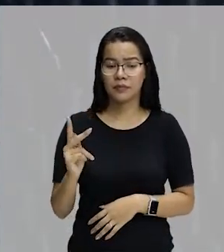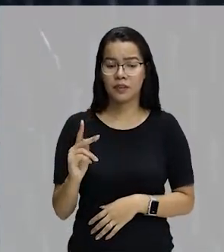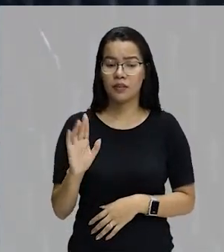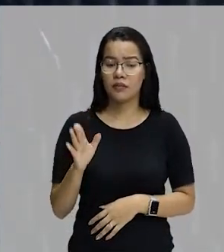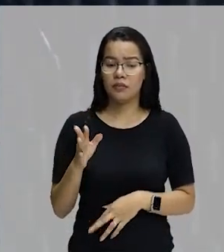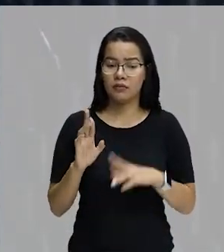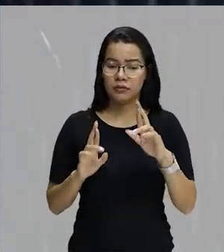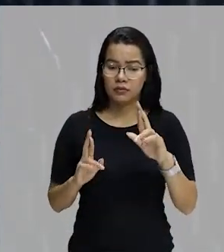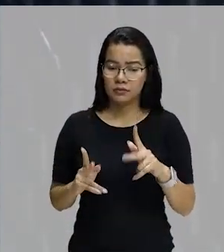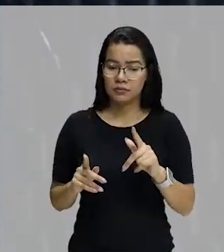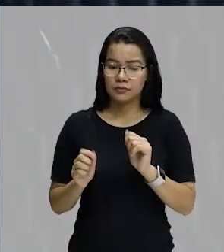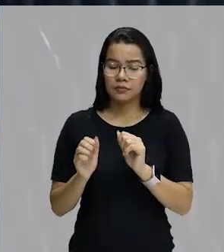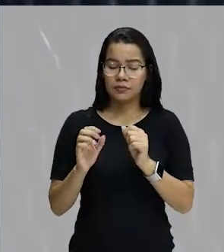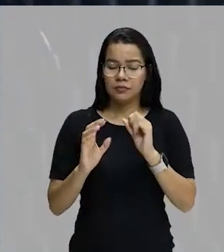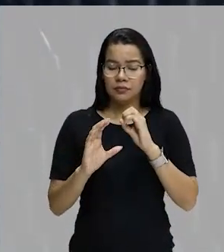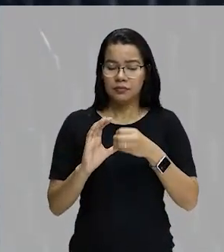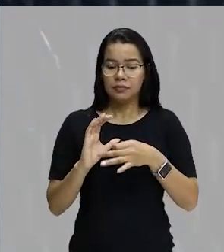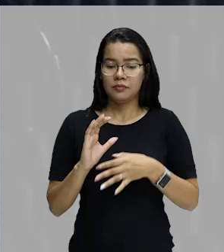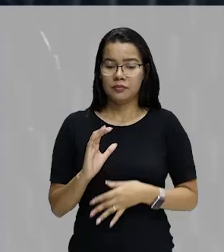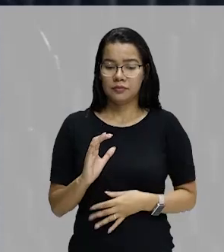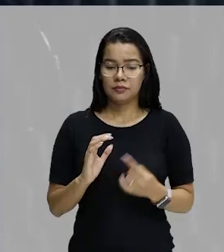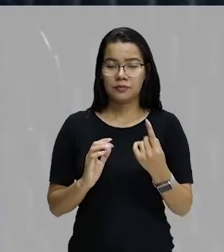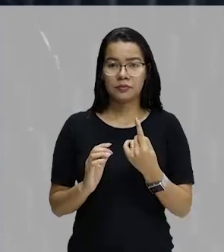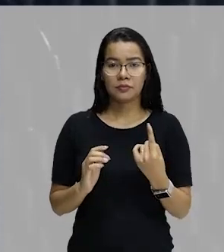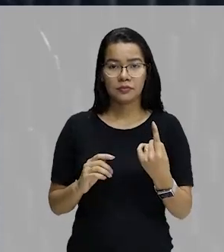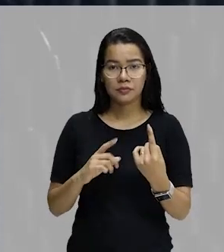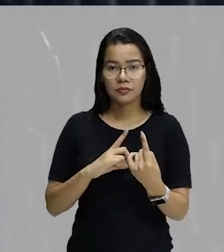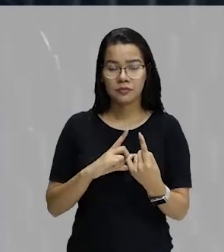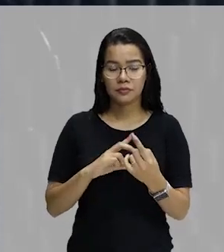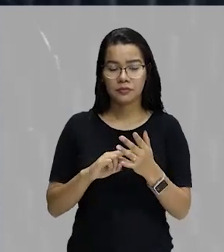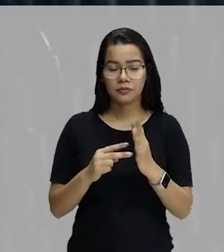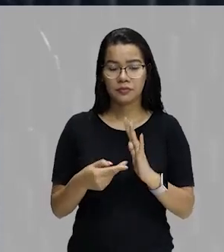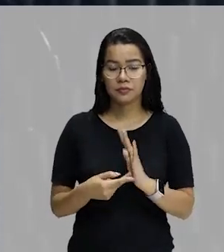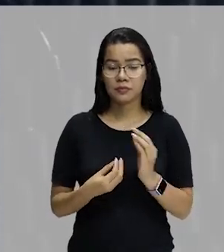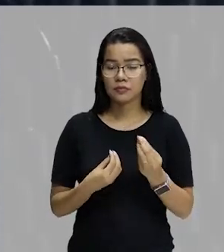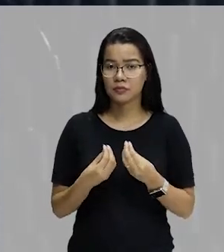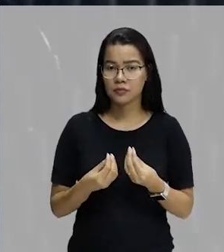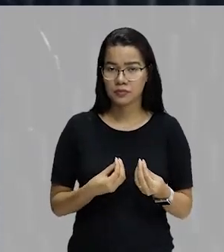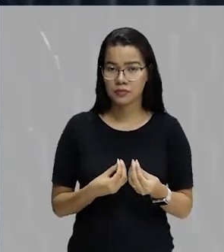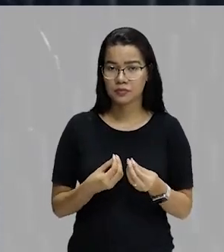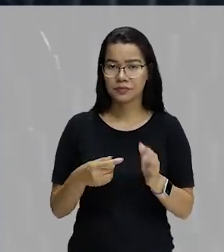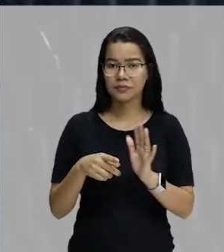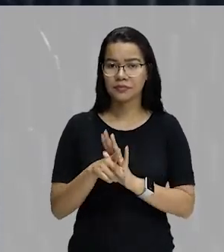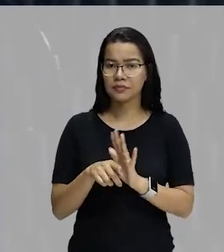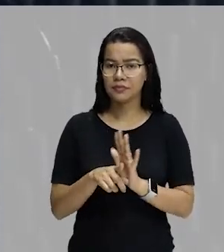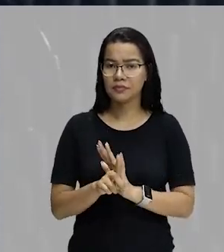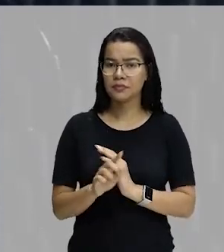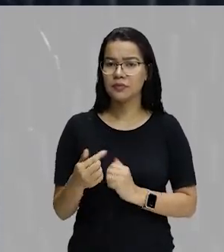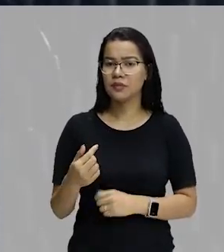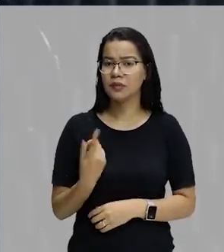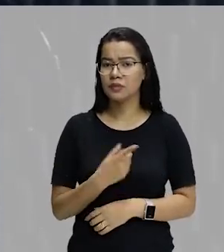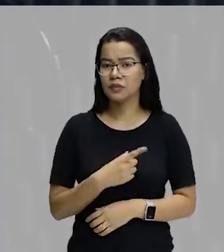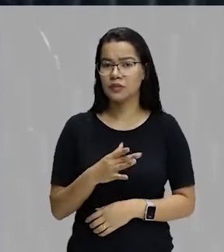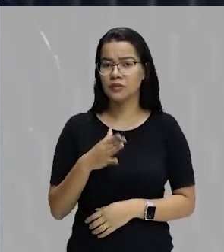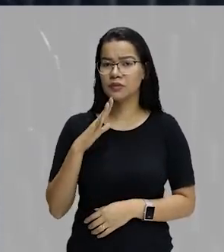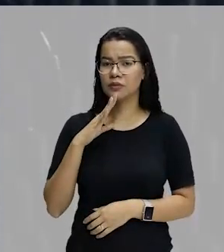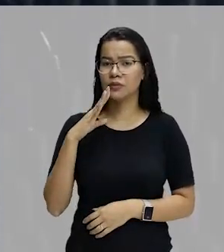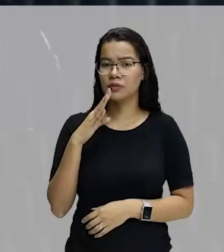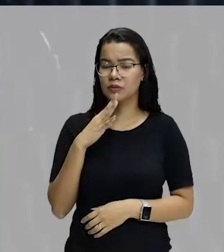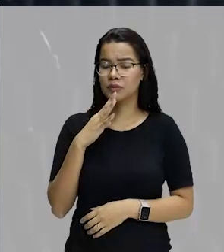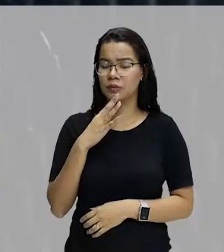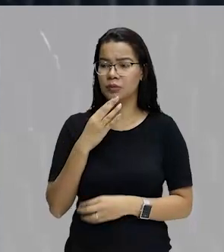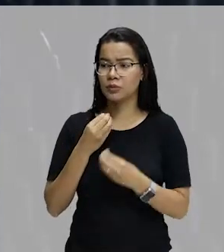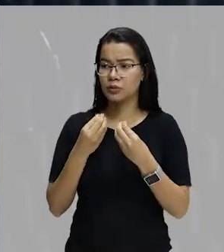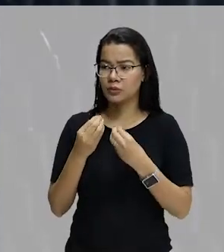Ele sozinho tem um significado de como. Aquela perguntinha que todo mundo conhece. How are you? Como